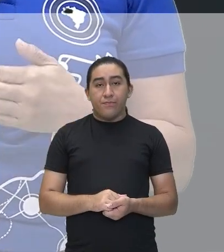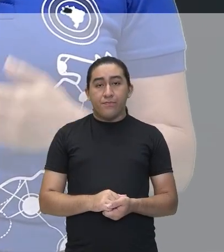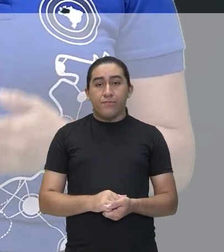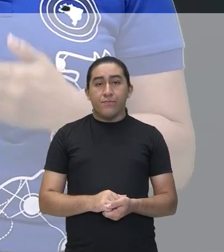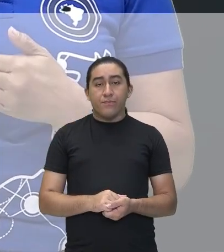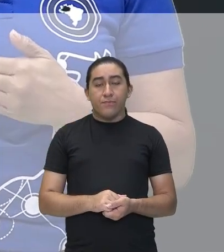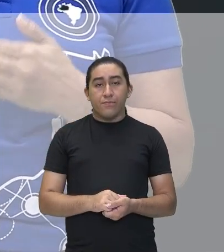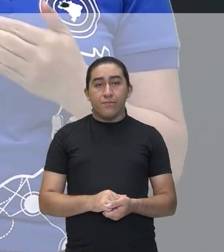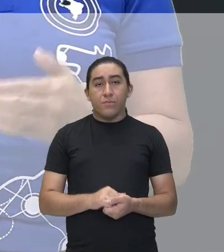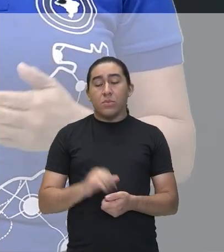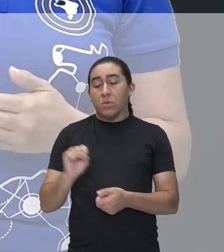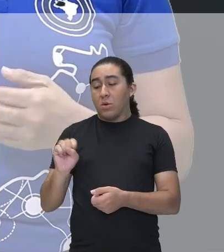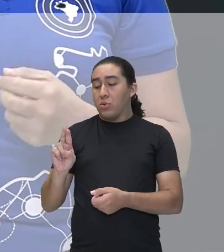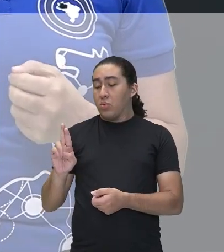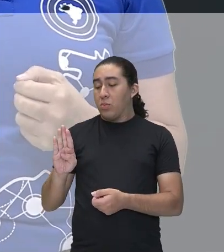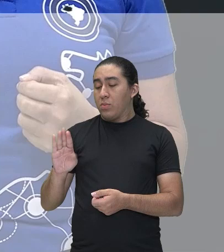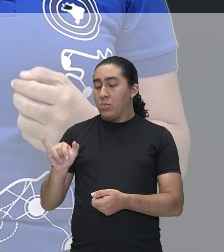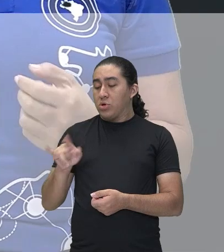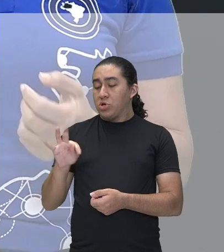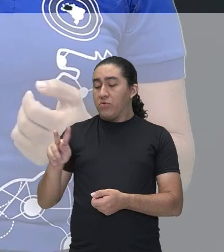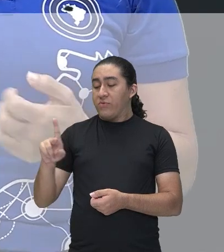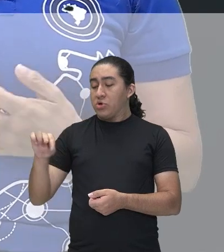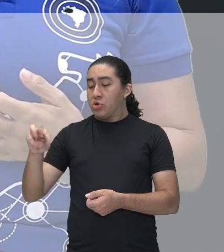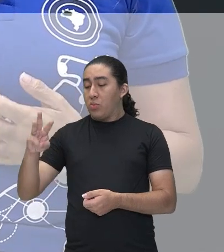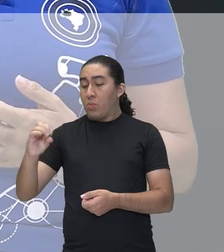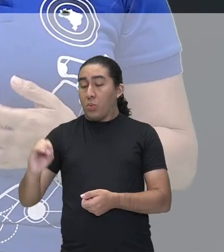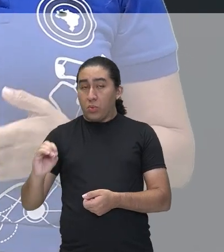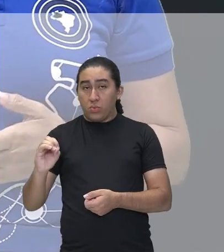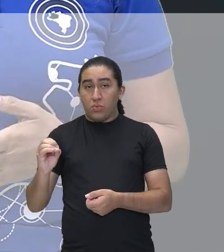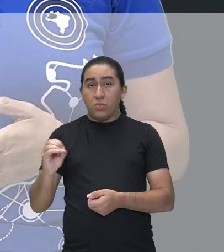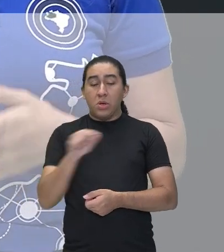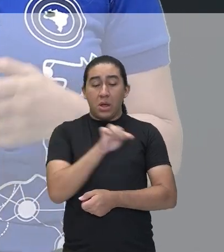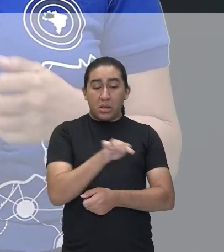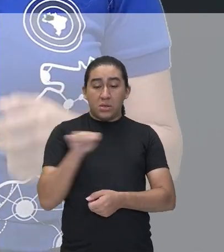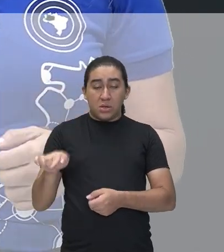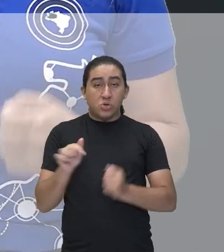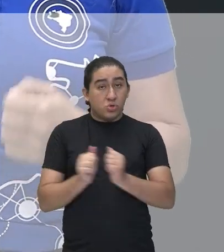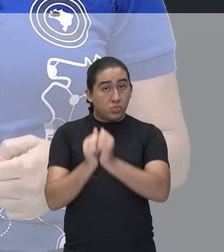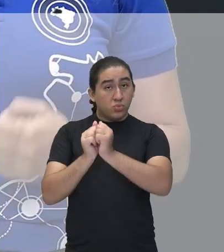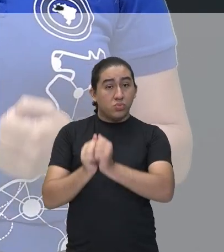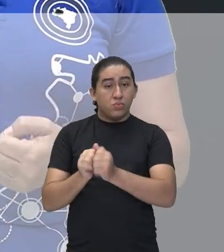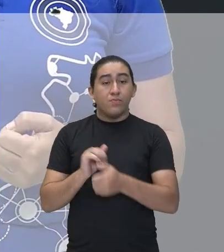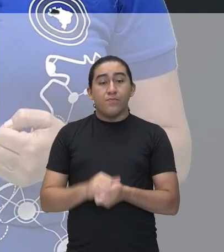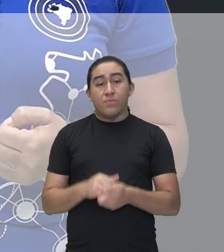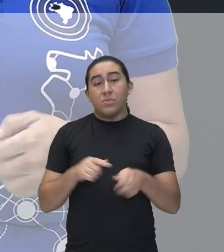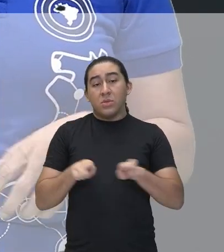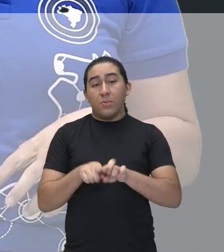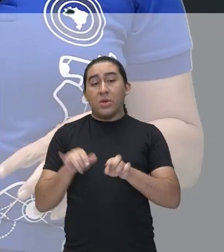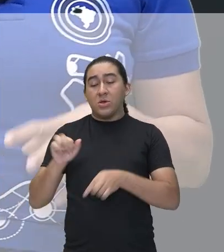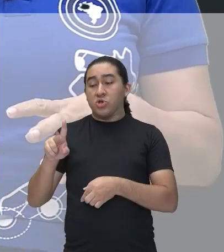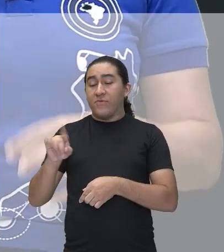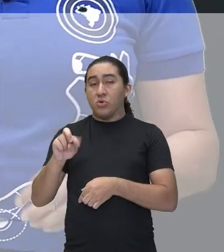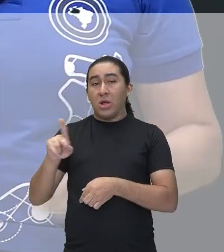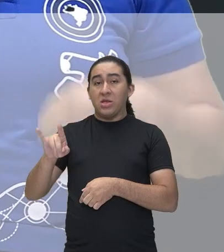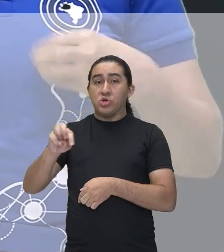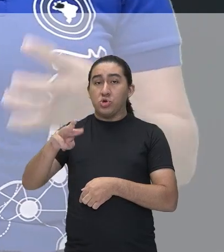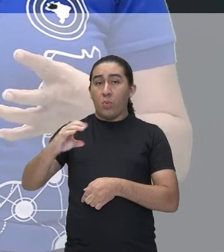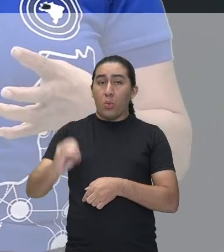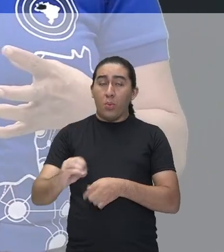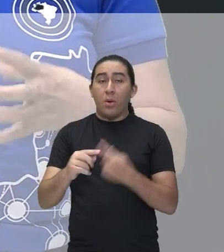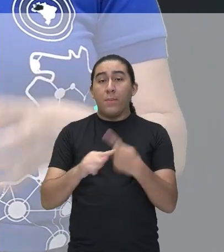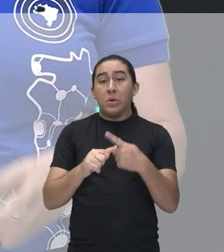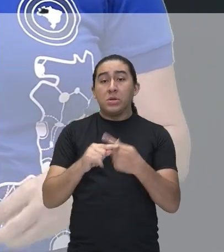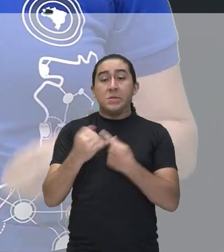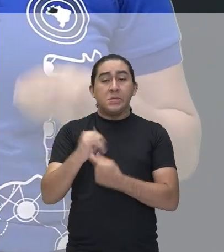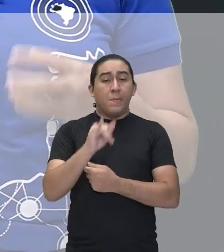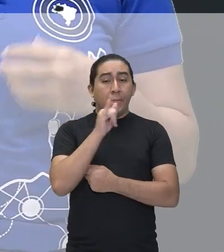Subjetivismo, né? Se tem sentimentalismo, tem subjetivismo e individualismo. Por quê? Se eu